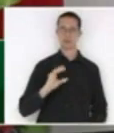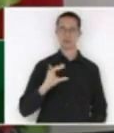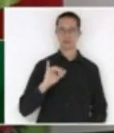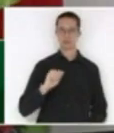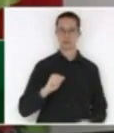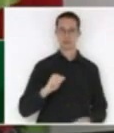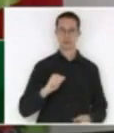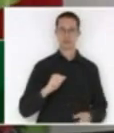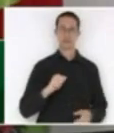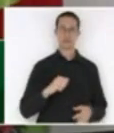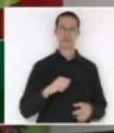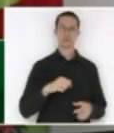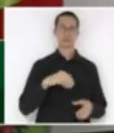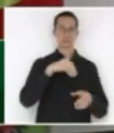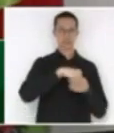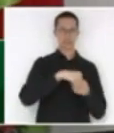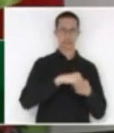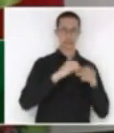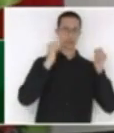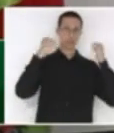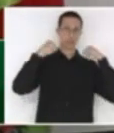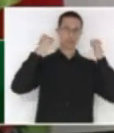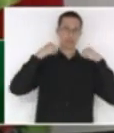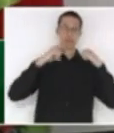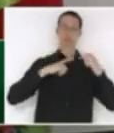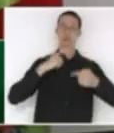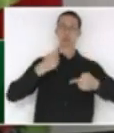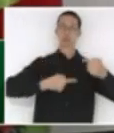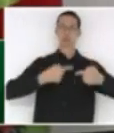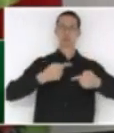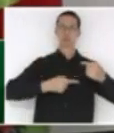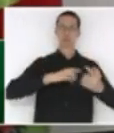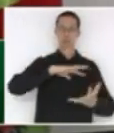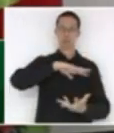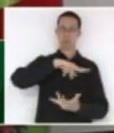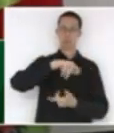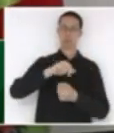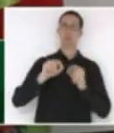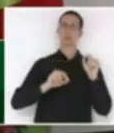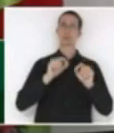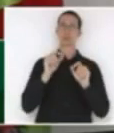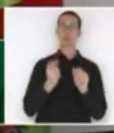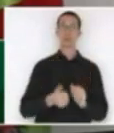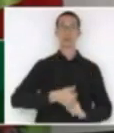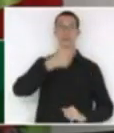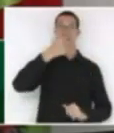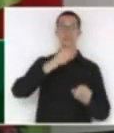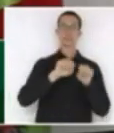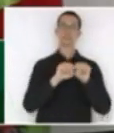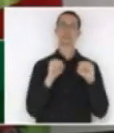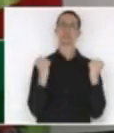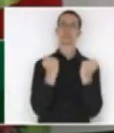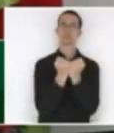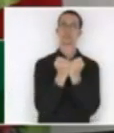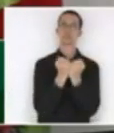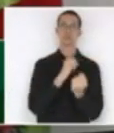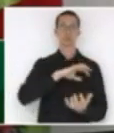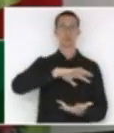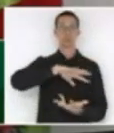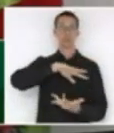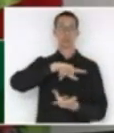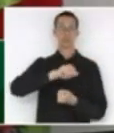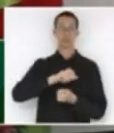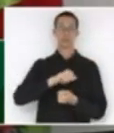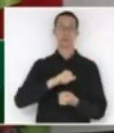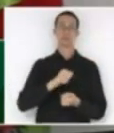um debate de âmbito internacional, primeiro seminário internacional de cooperativismo